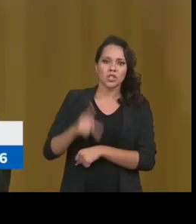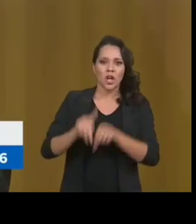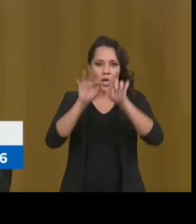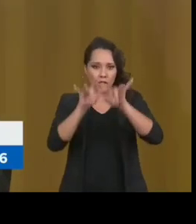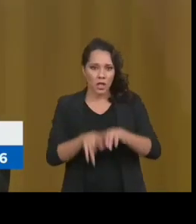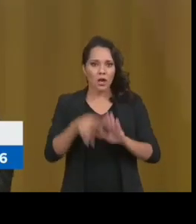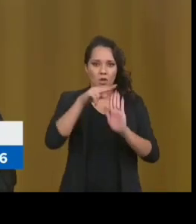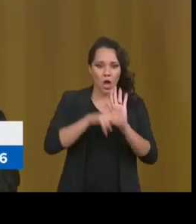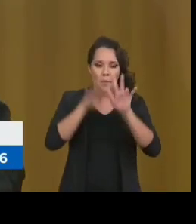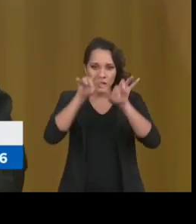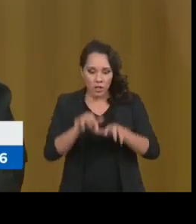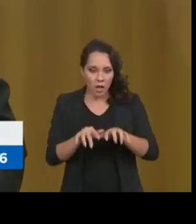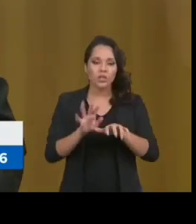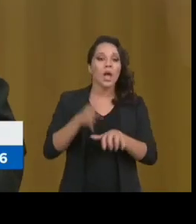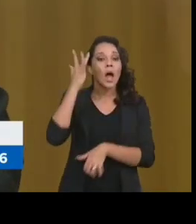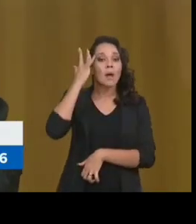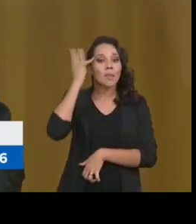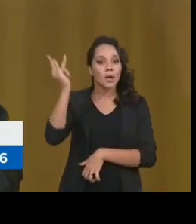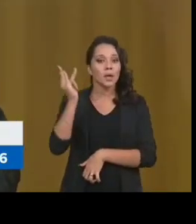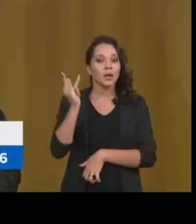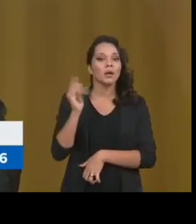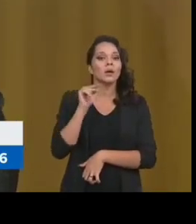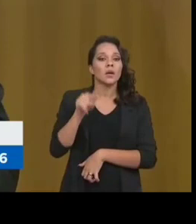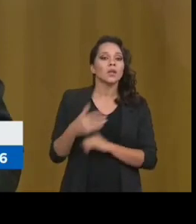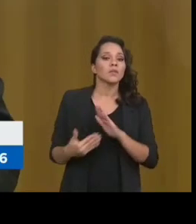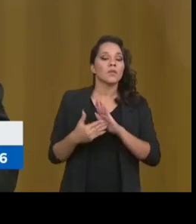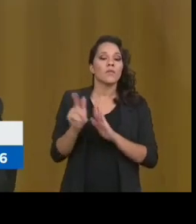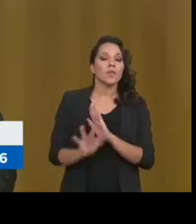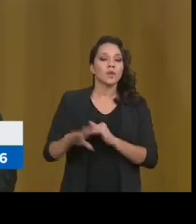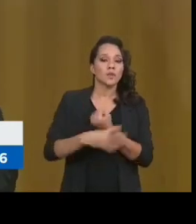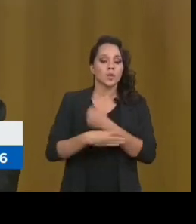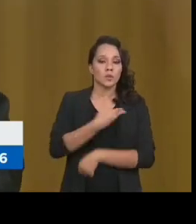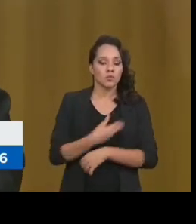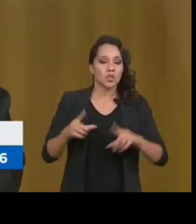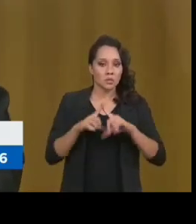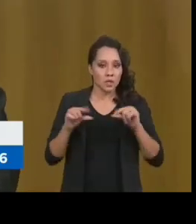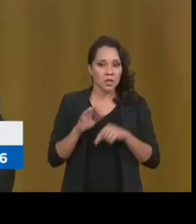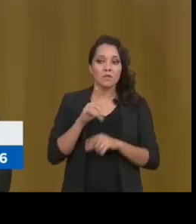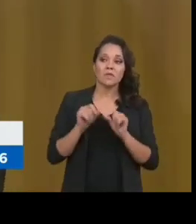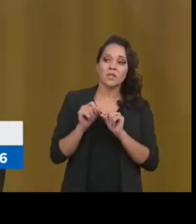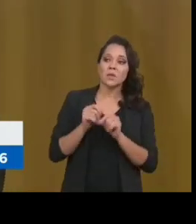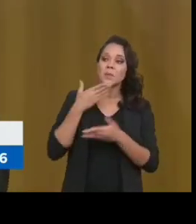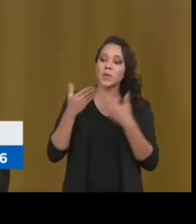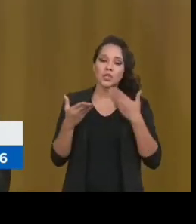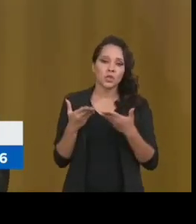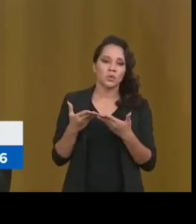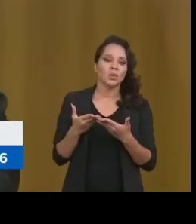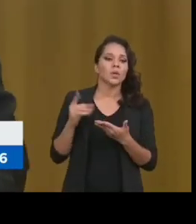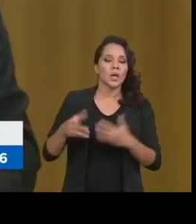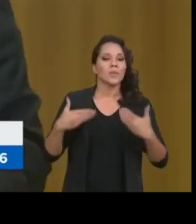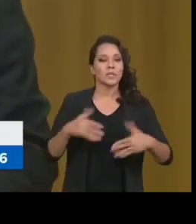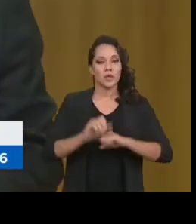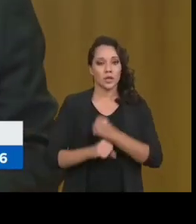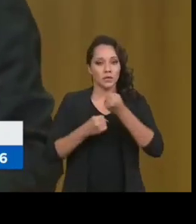normas operacionais e amanhã o interventor federal na segurança pública do Distrito Federal vai fazer essa solicitação formal ao Ministério